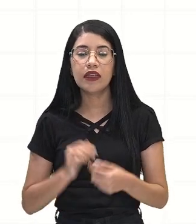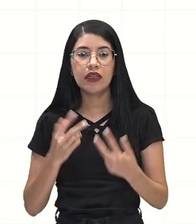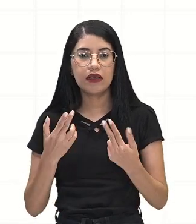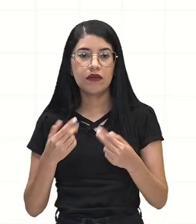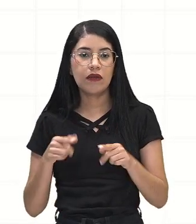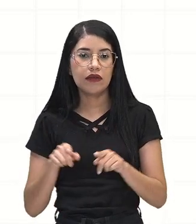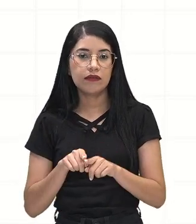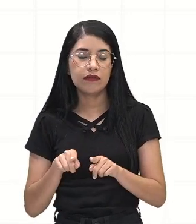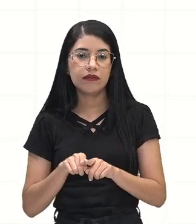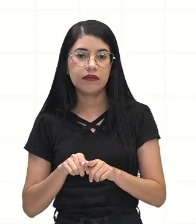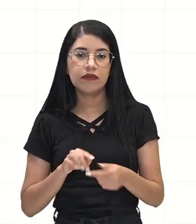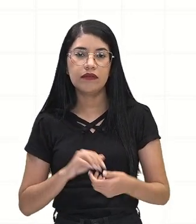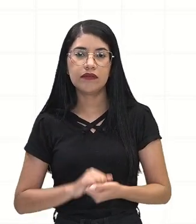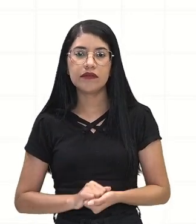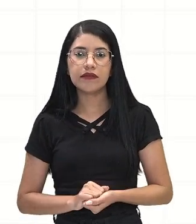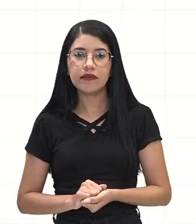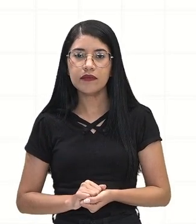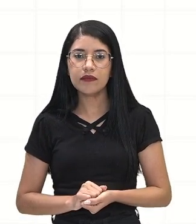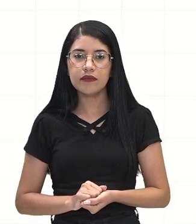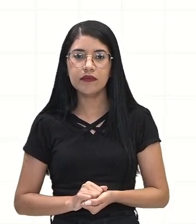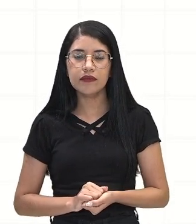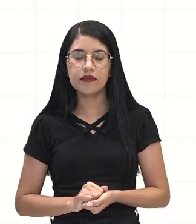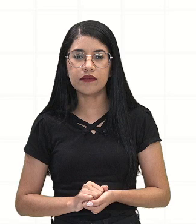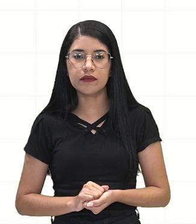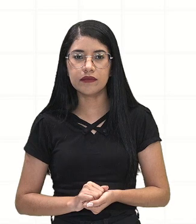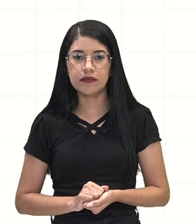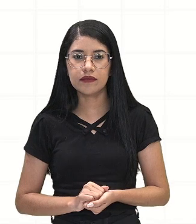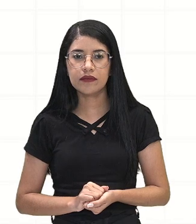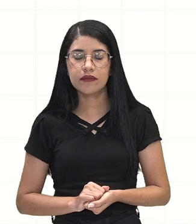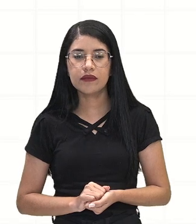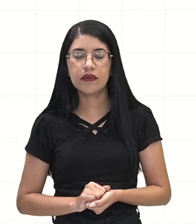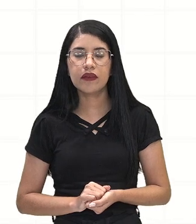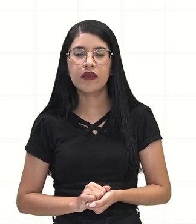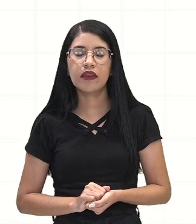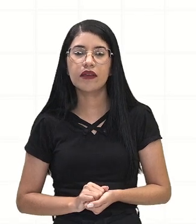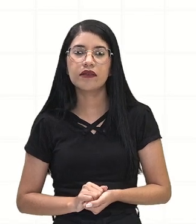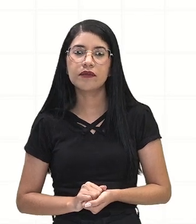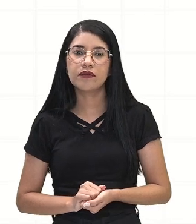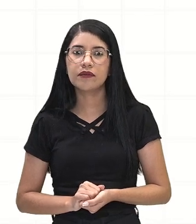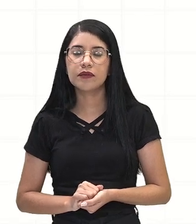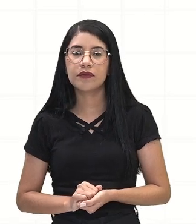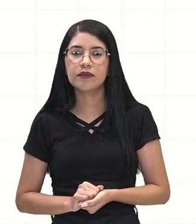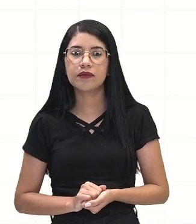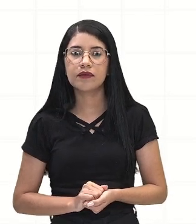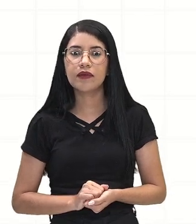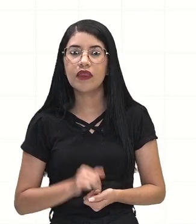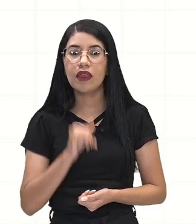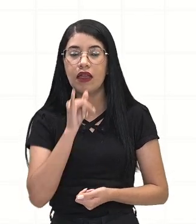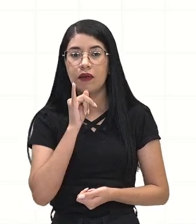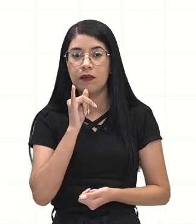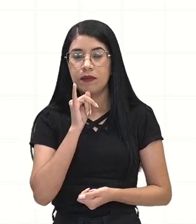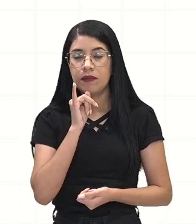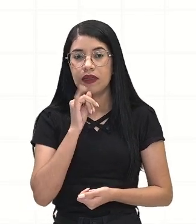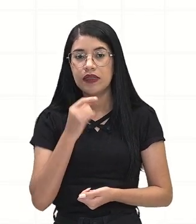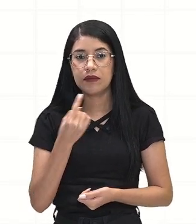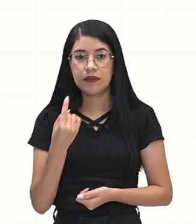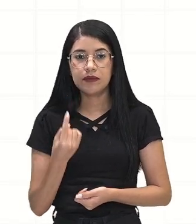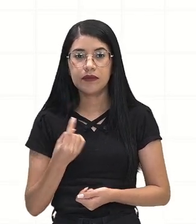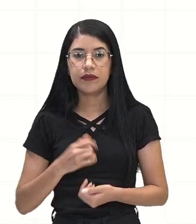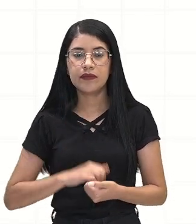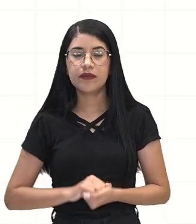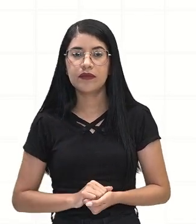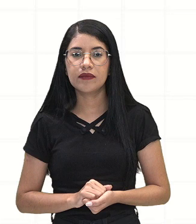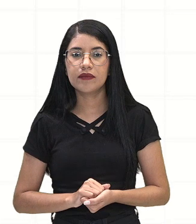serão congruentes, ok? Então, vamos aqui ao nosso primeiro